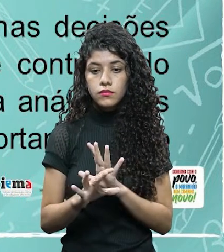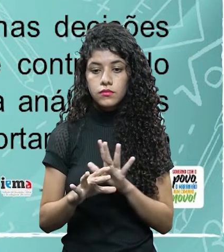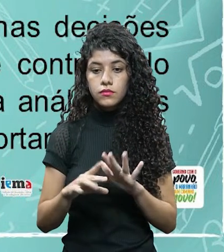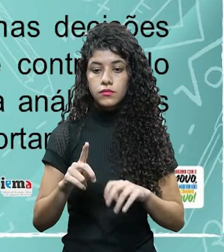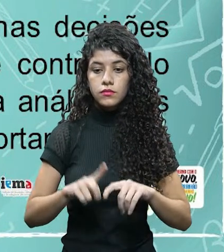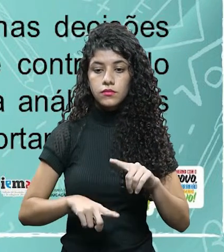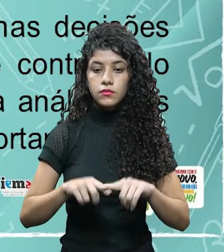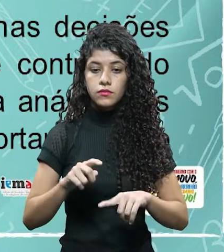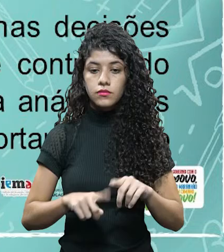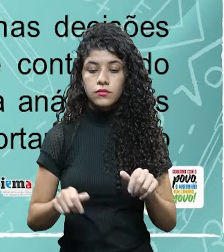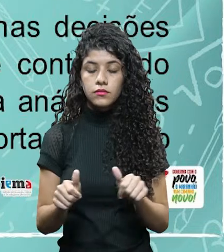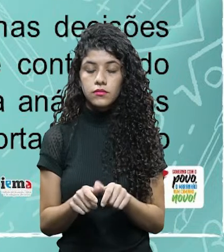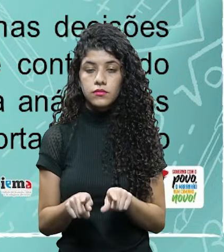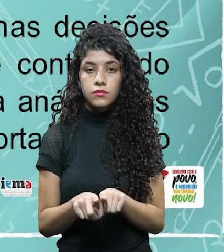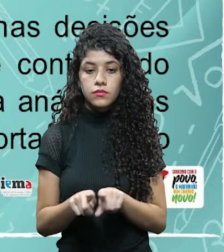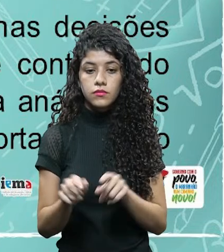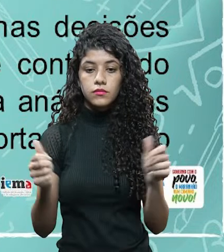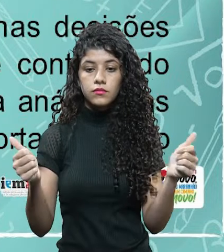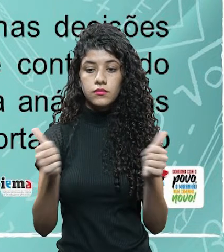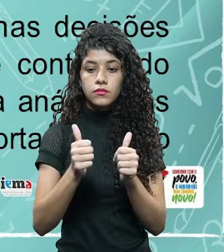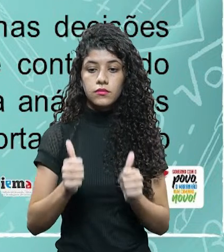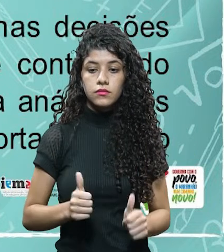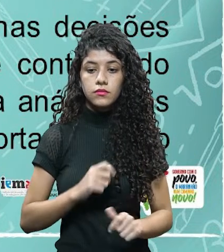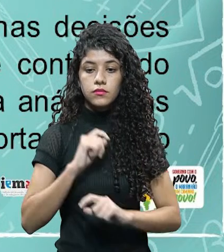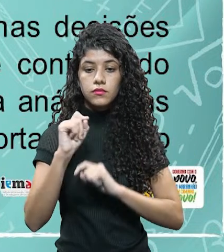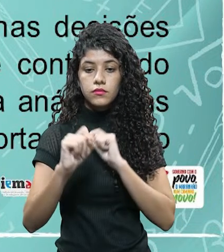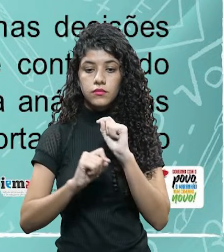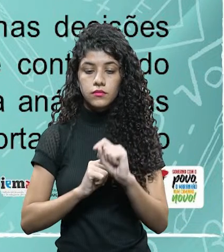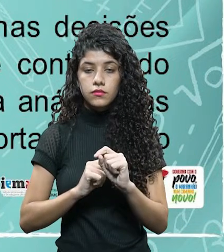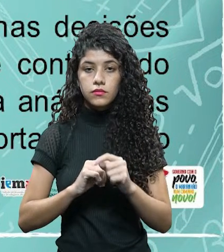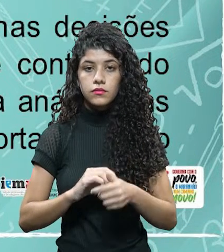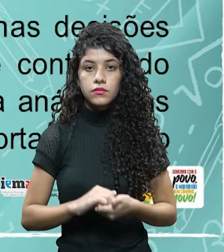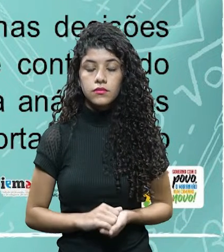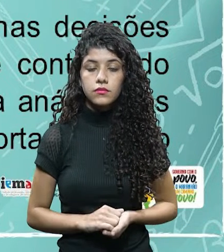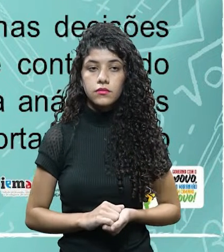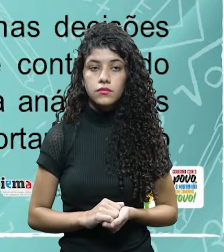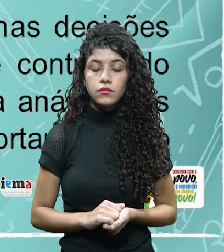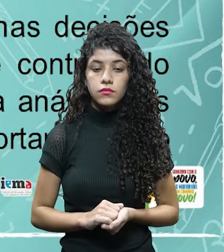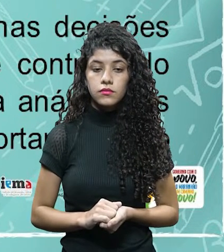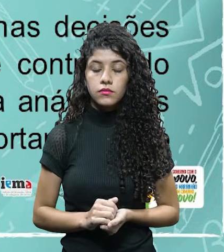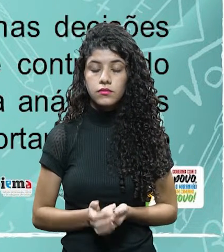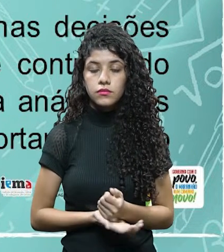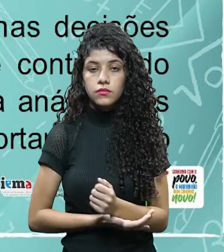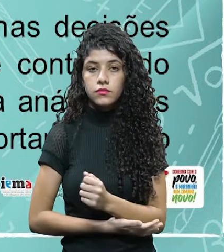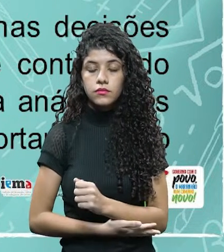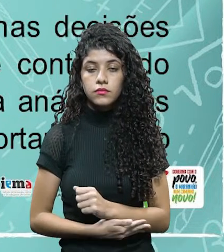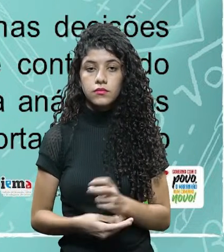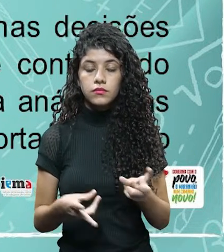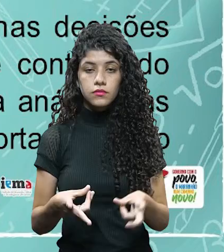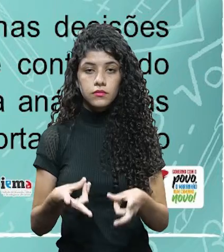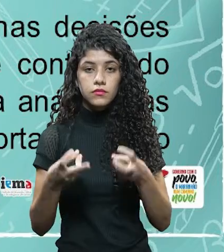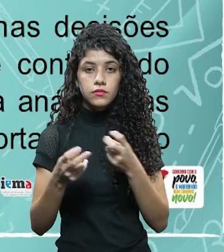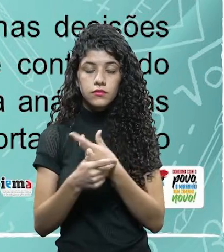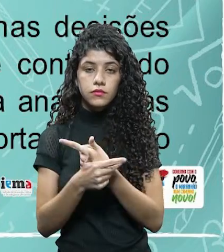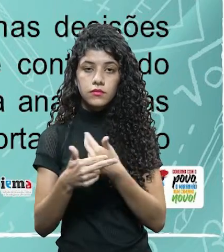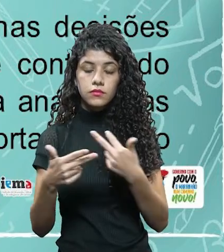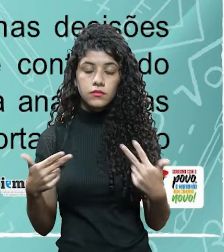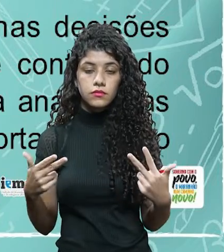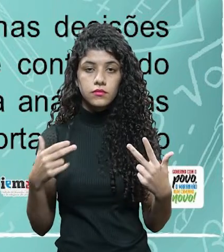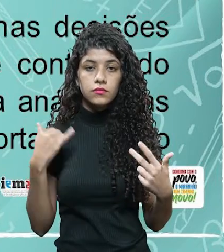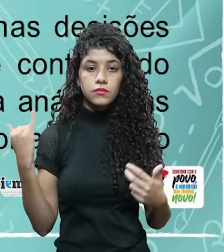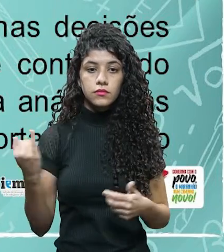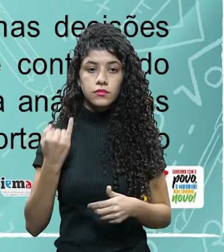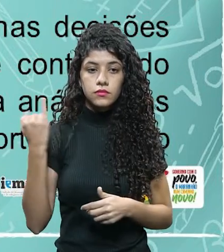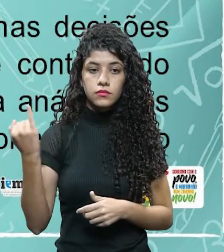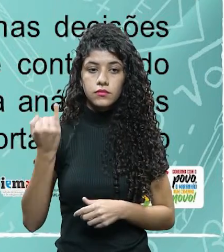para a análise das alterações do preço de vendas conforme o comportamento de mercado. Então observamos aqui vários